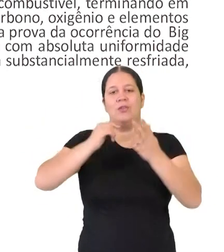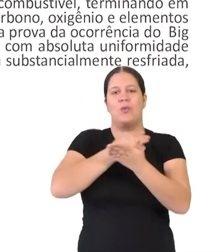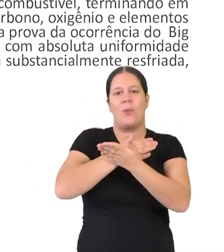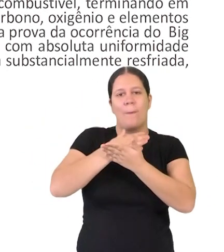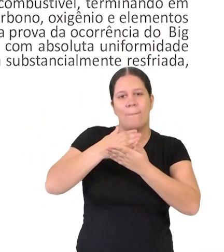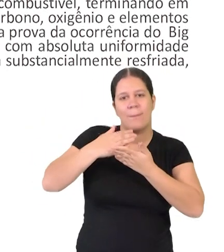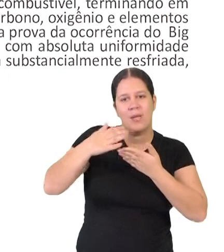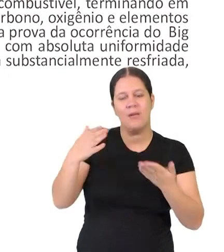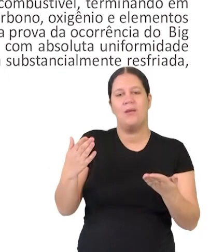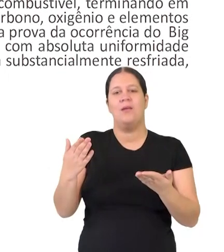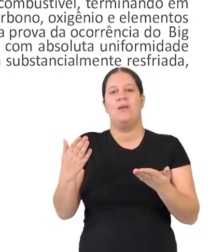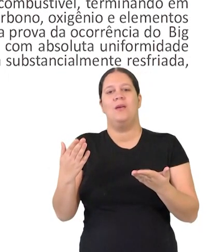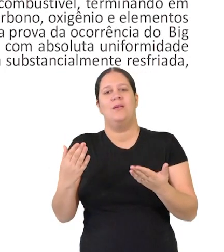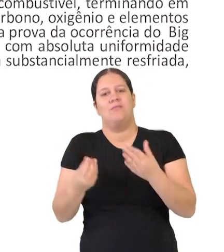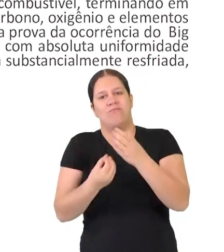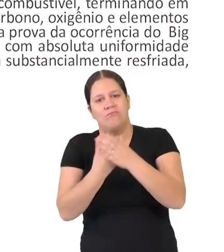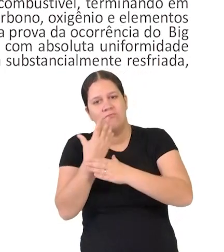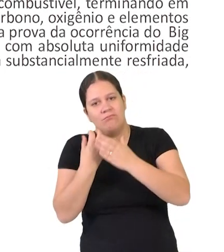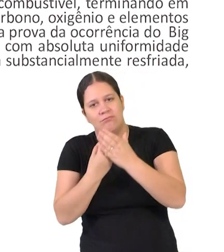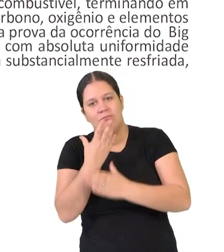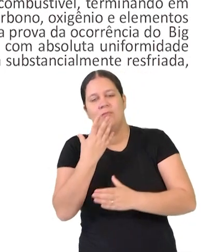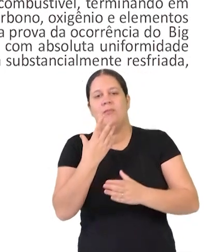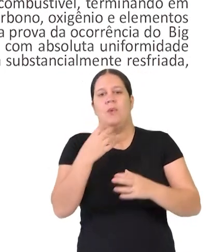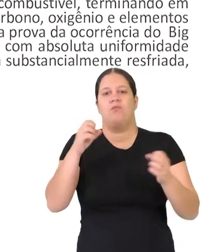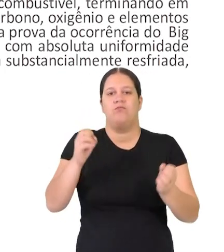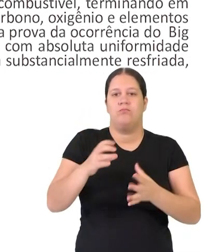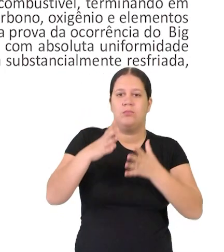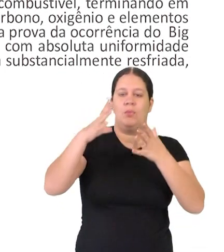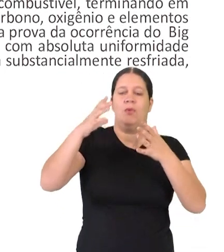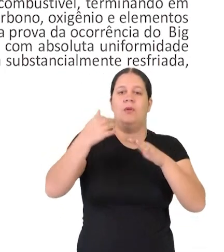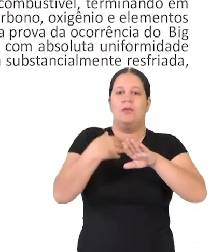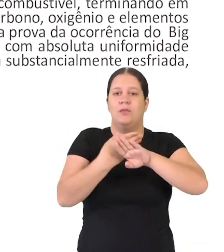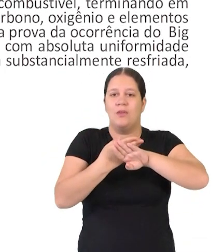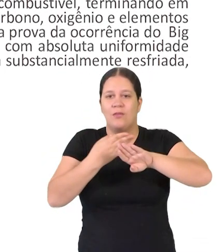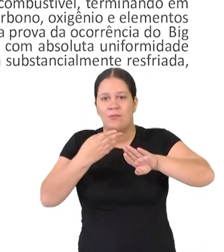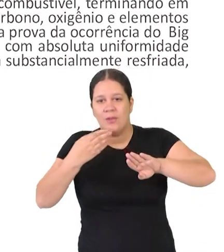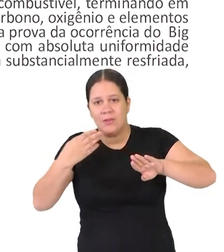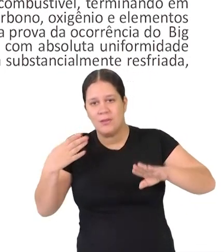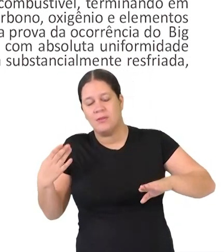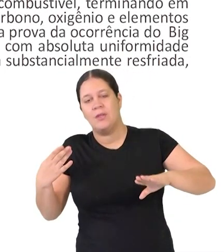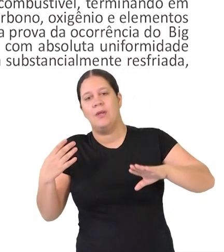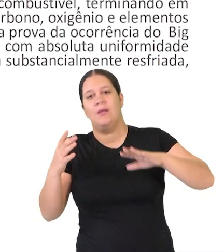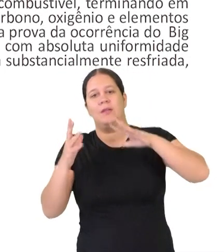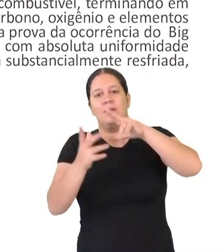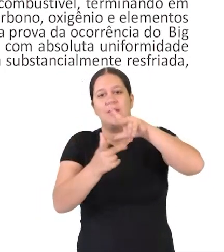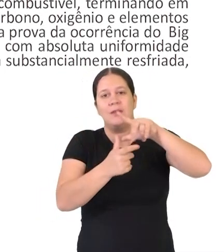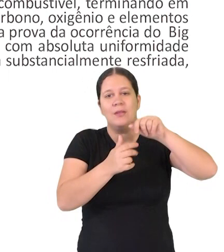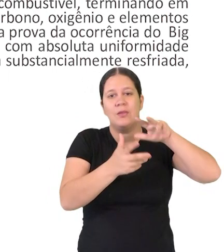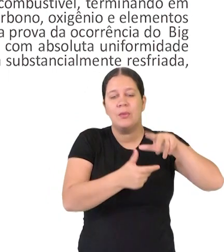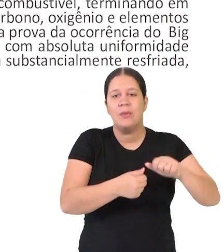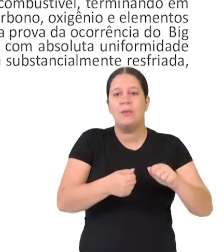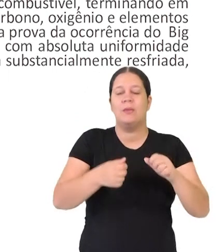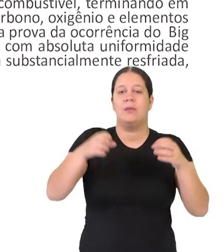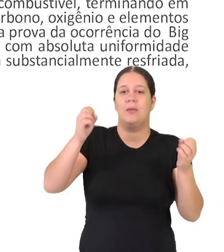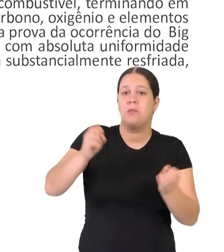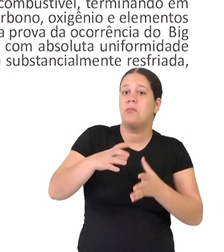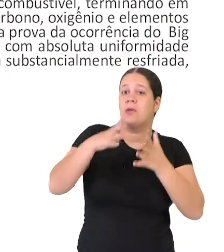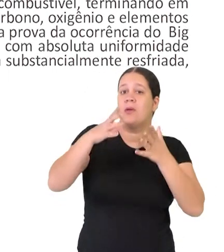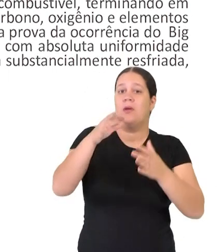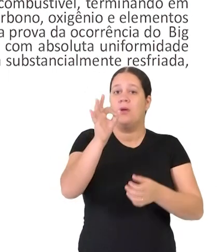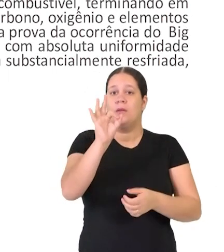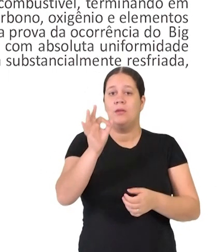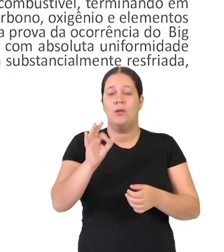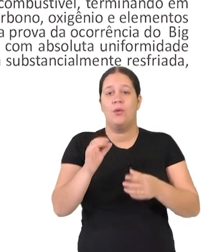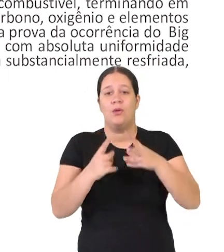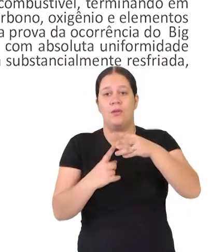a nascer após essas explosões. O afastamento das galáxias é uma prova da ocorrência do Big Bang, mas não é a única. Uma